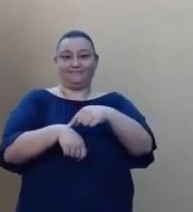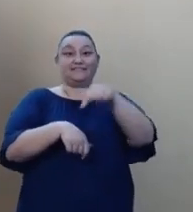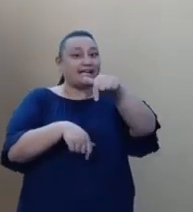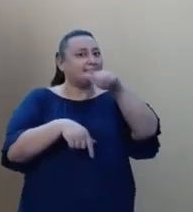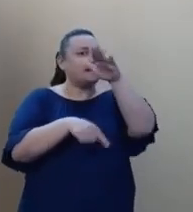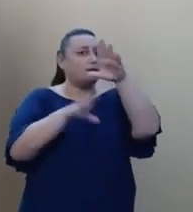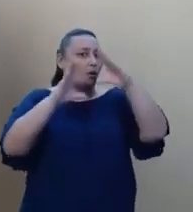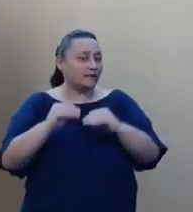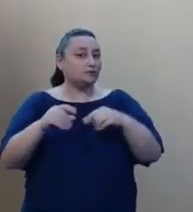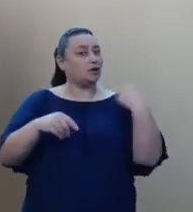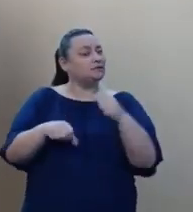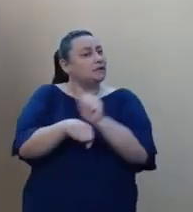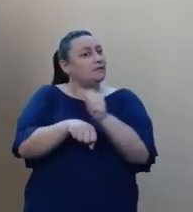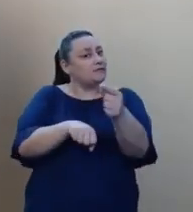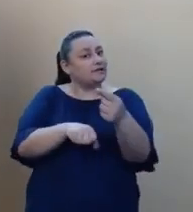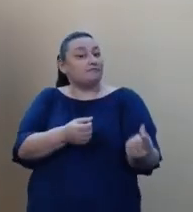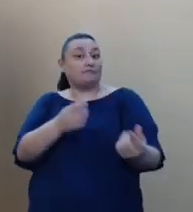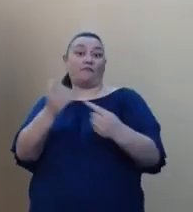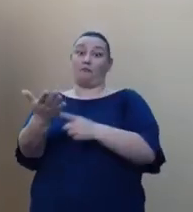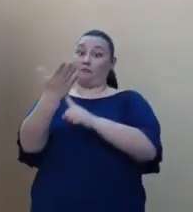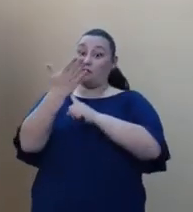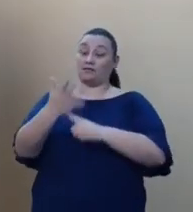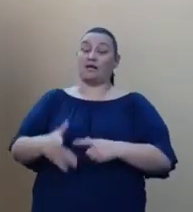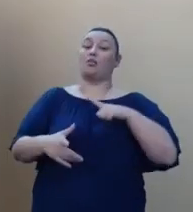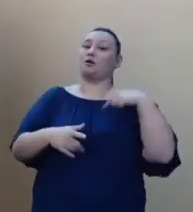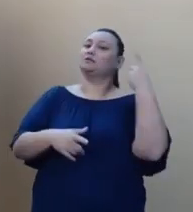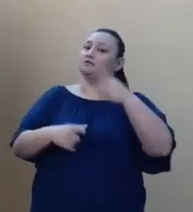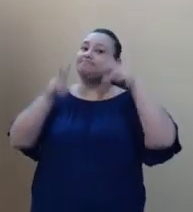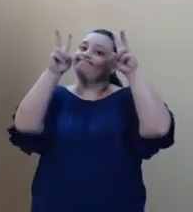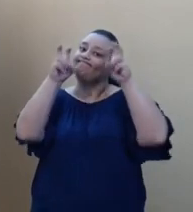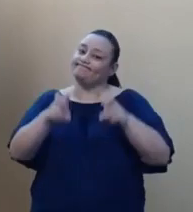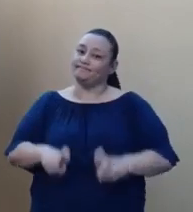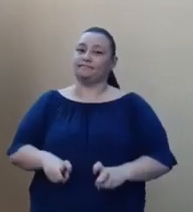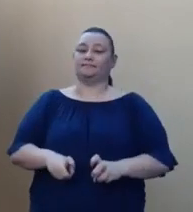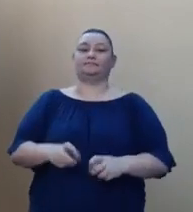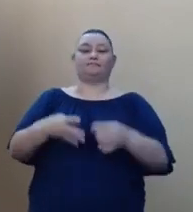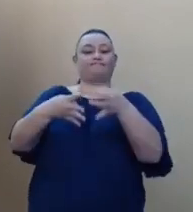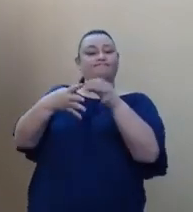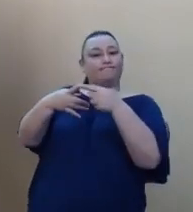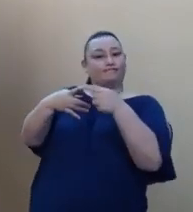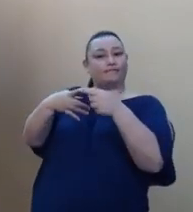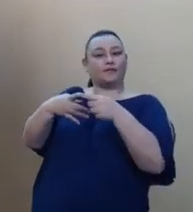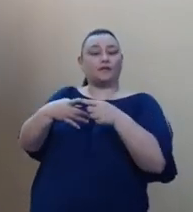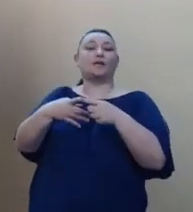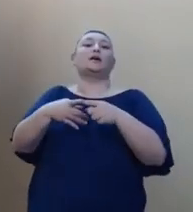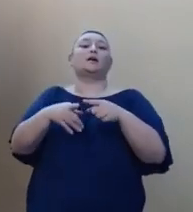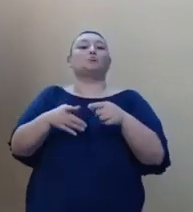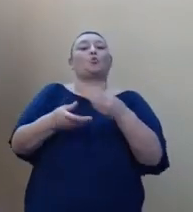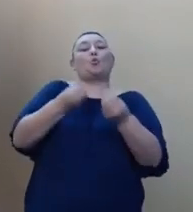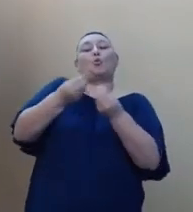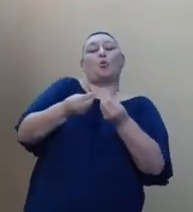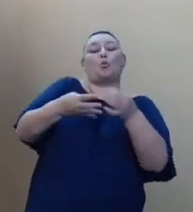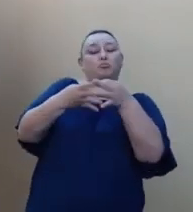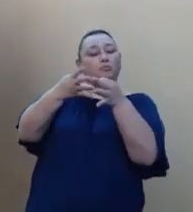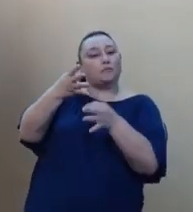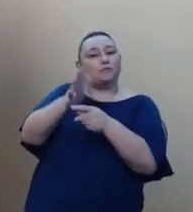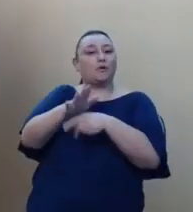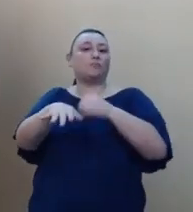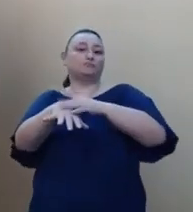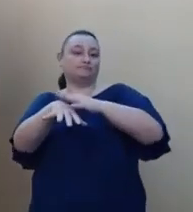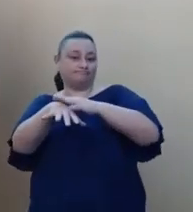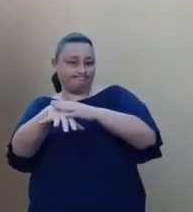esperamos vocês. Iremos abordar alguns temas, que serão o diagnóstico da paraparesia